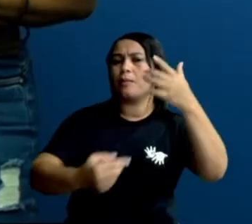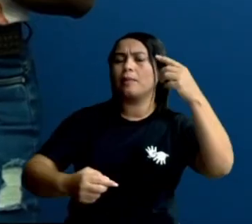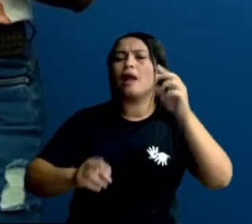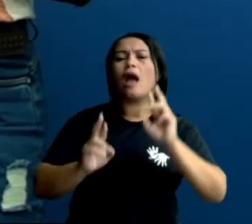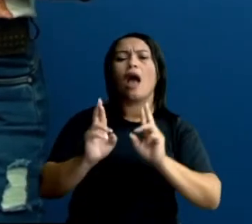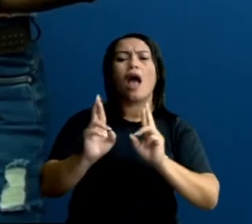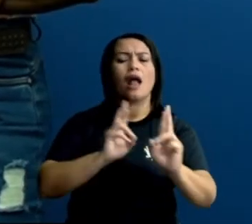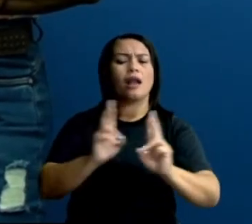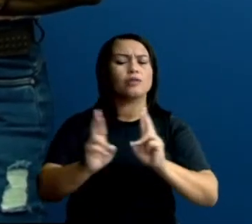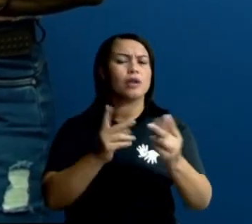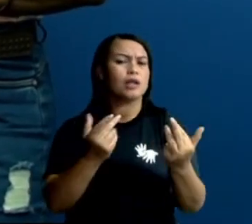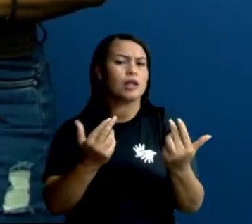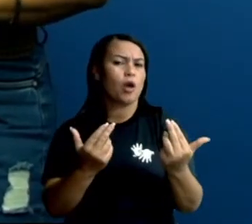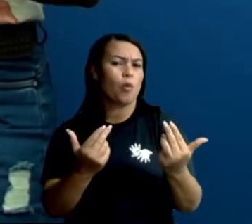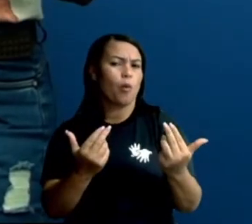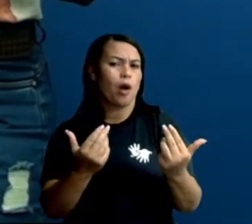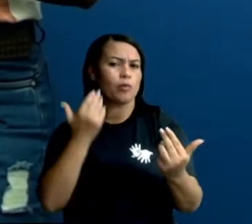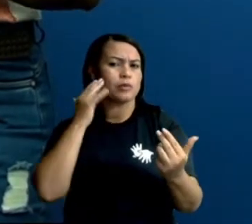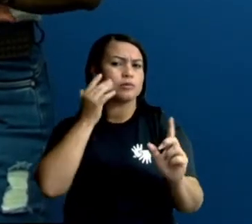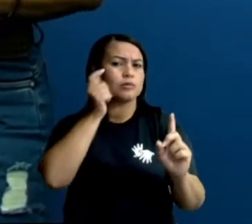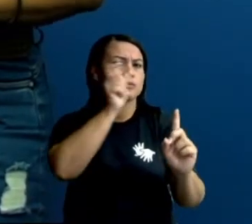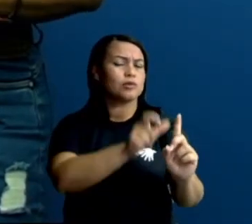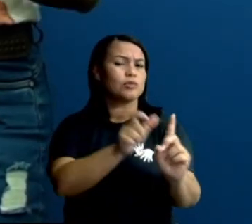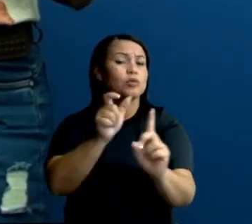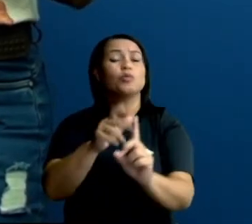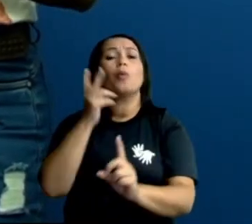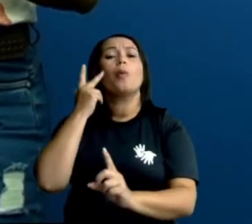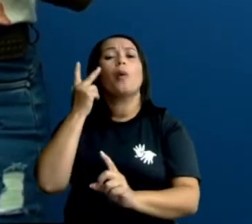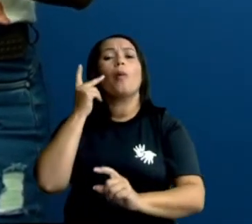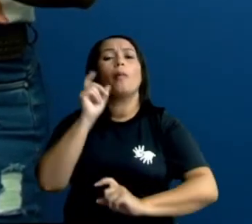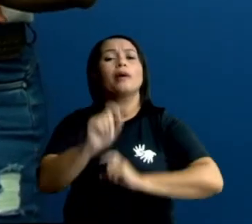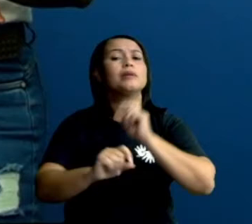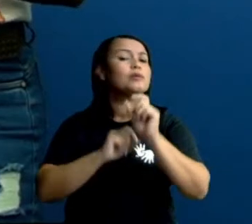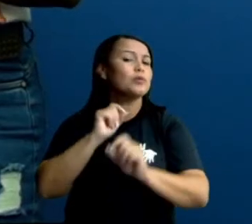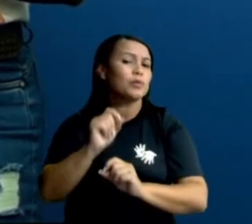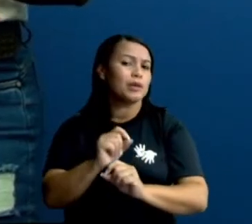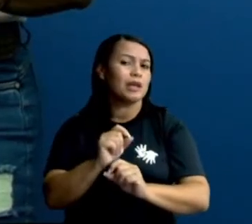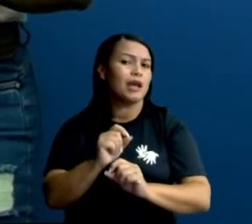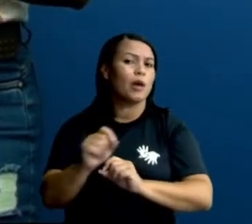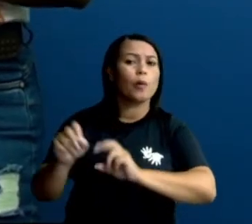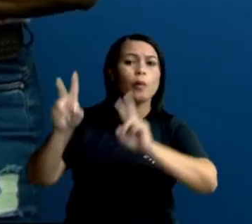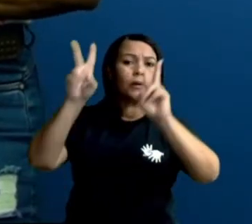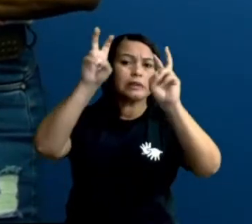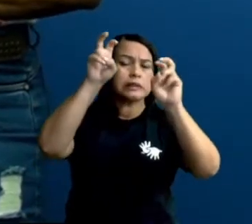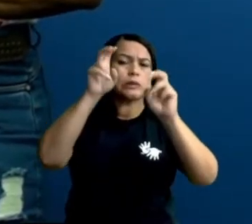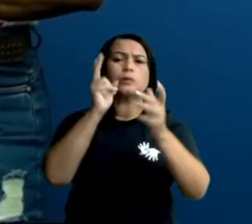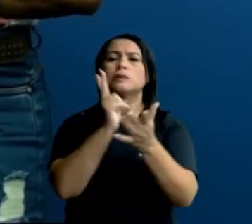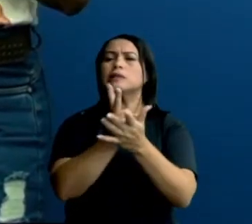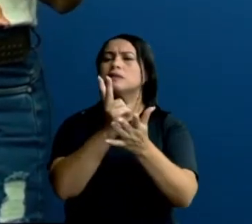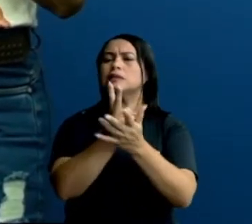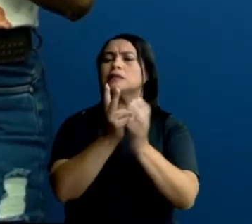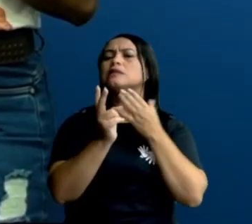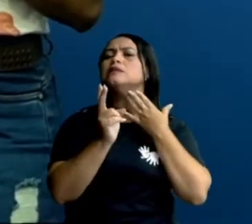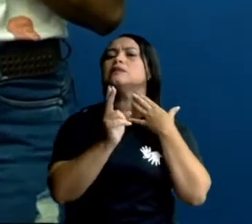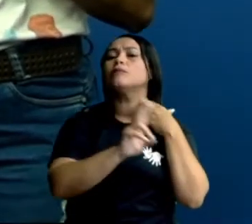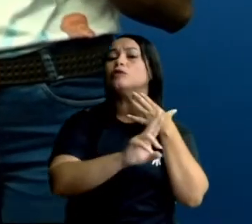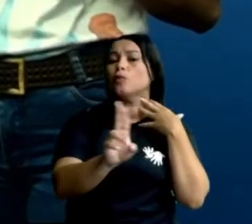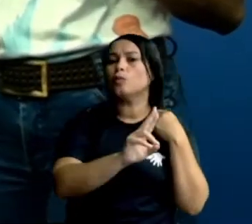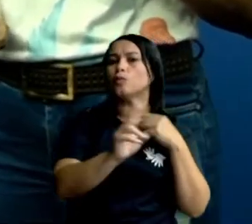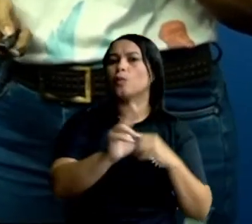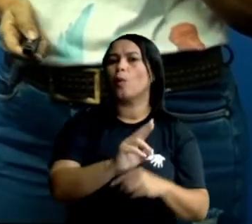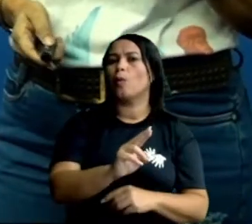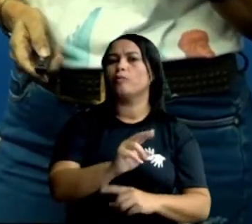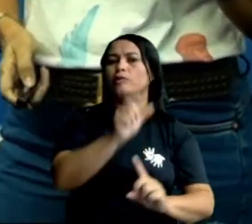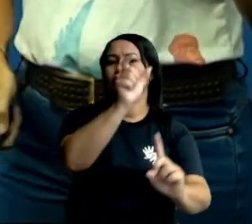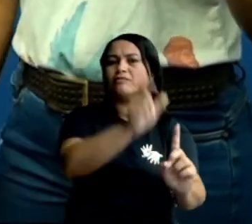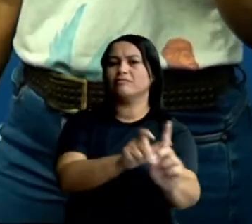com os seus personagens, tá? Geralmente, o título das fábulas sempre são os personagens principais, o nome dos personagens